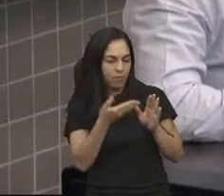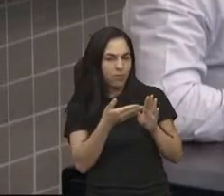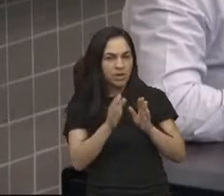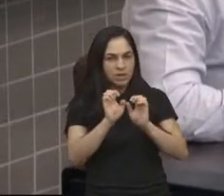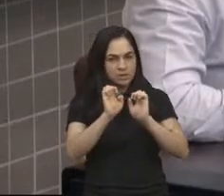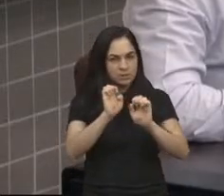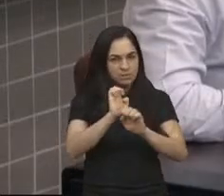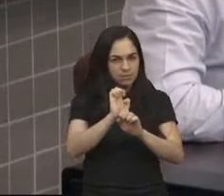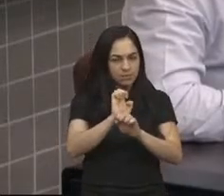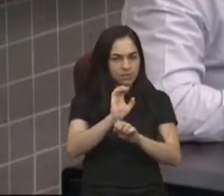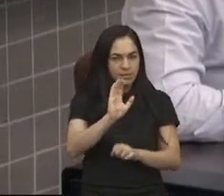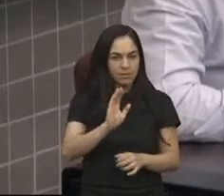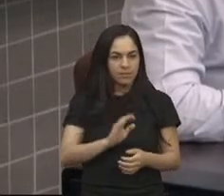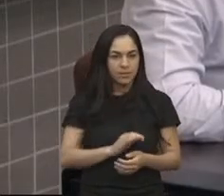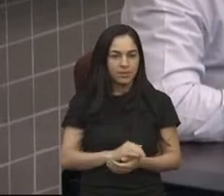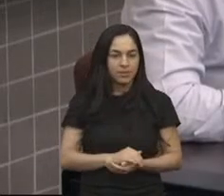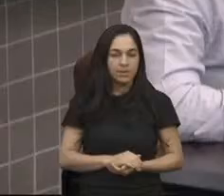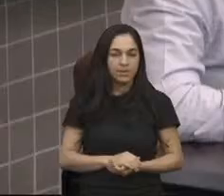minuto.